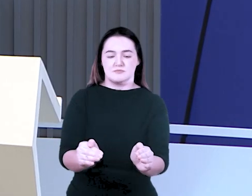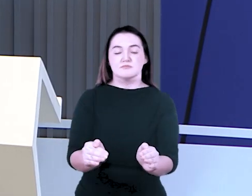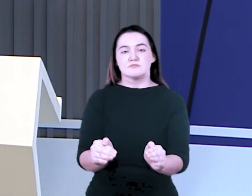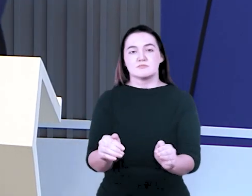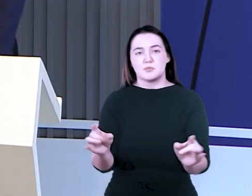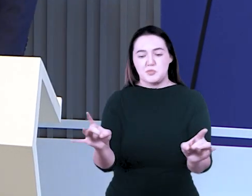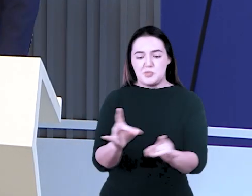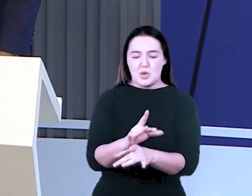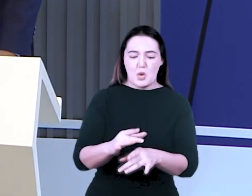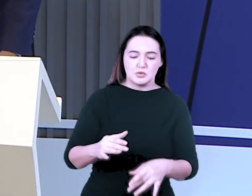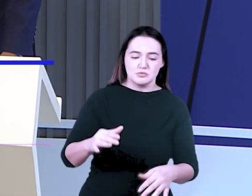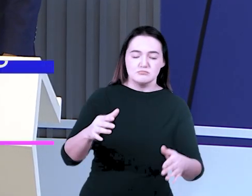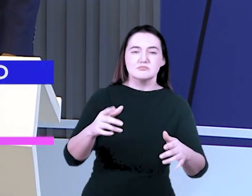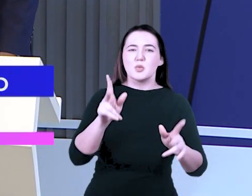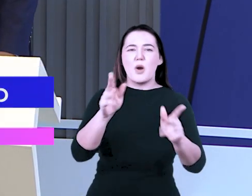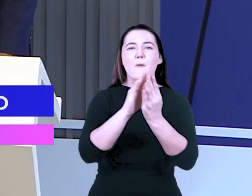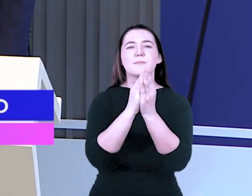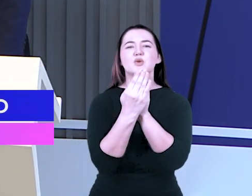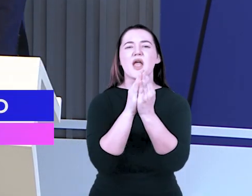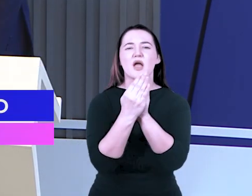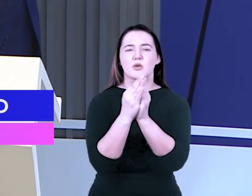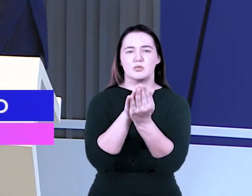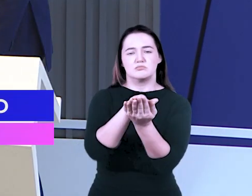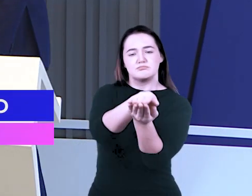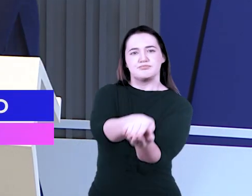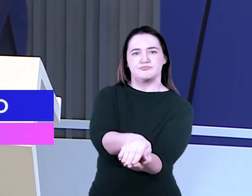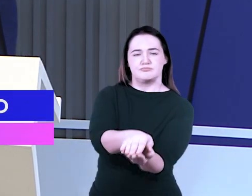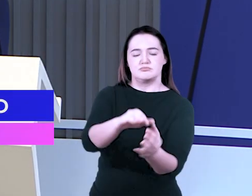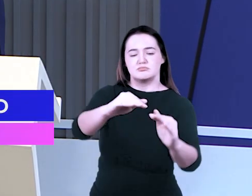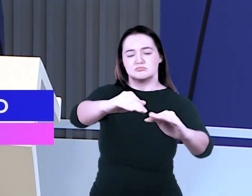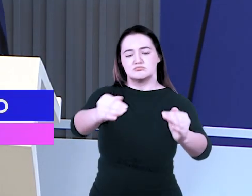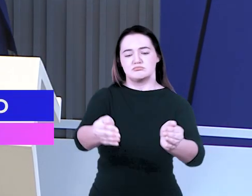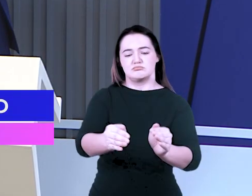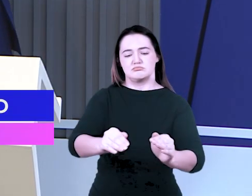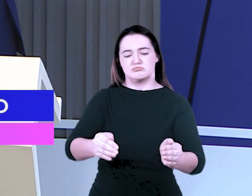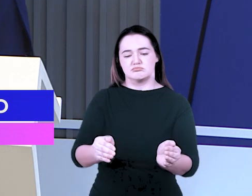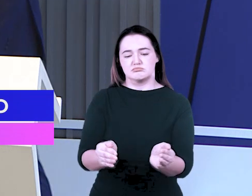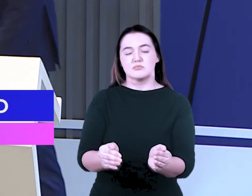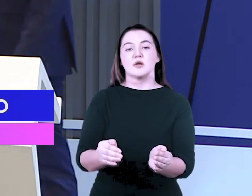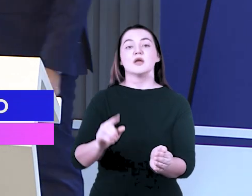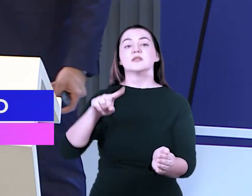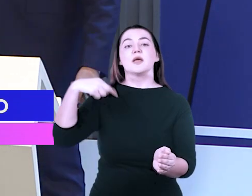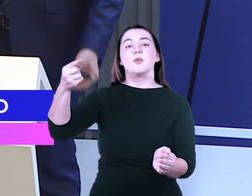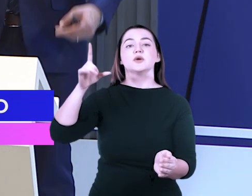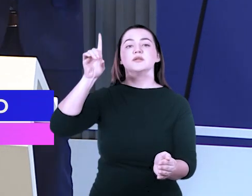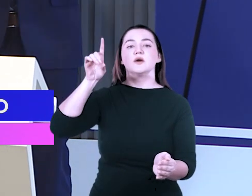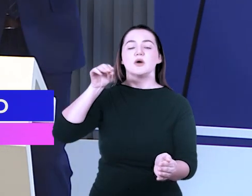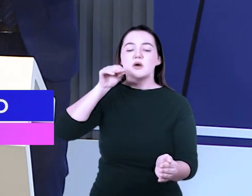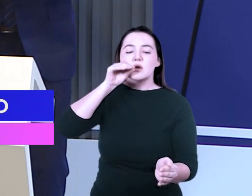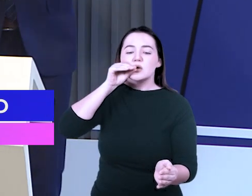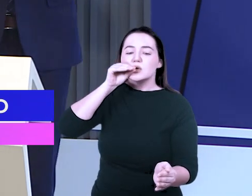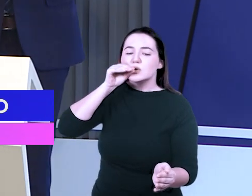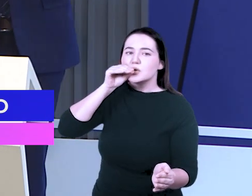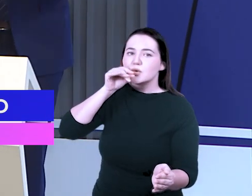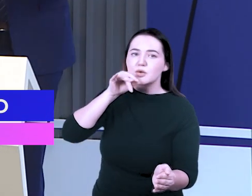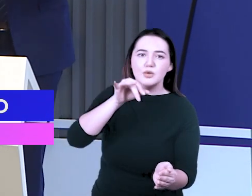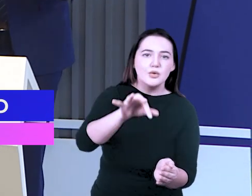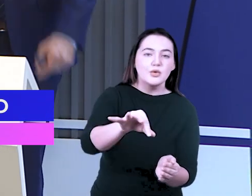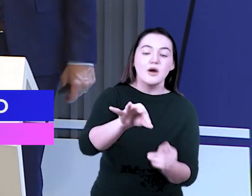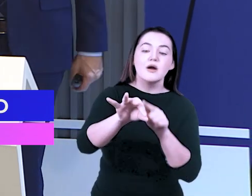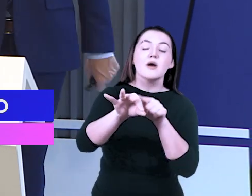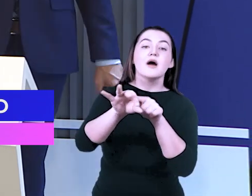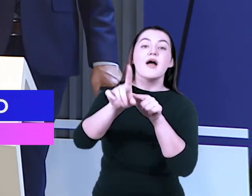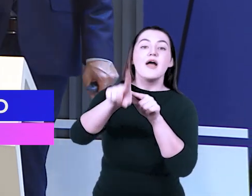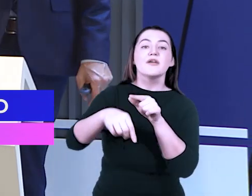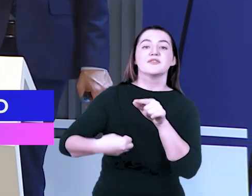da terra, junto com o fôlego de vida, fez com que surgisse uma alma